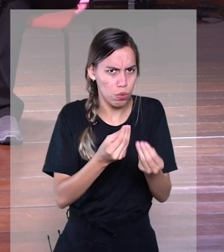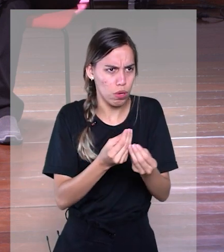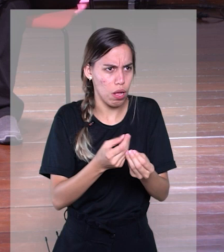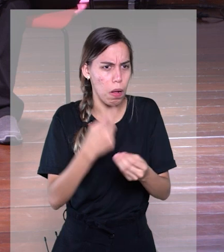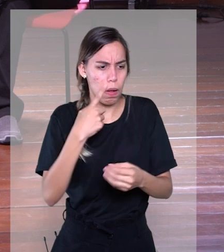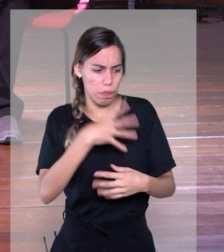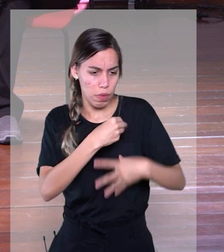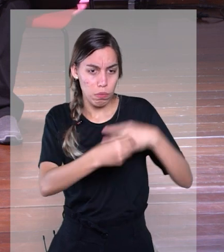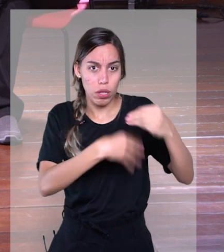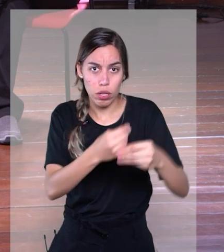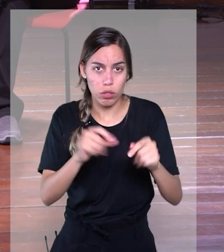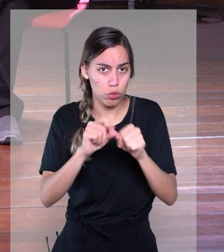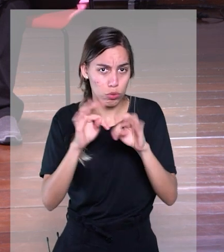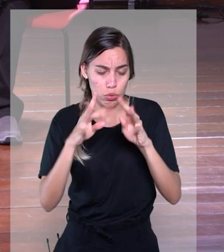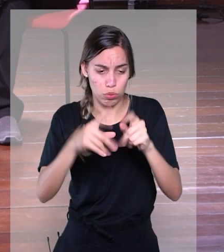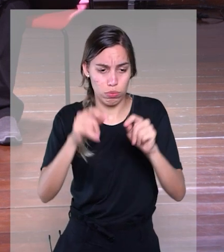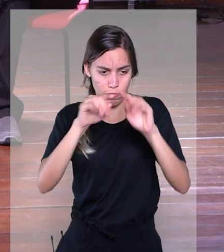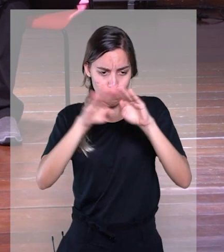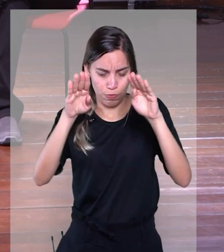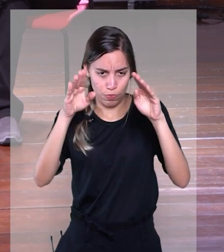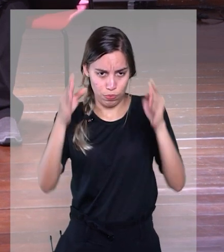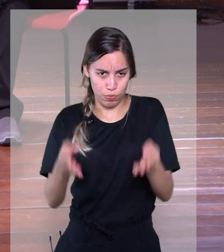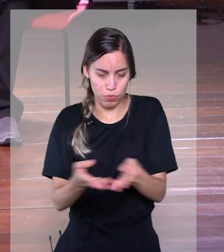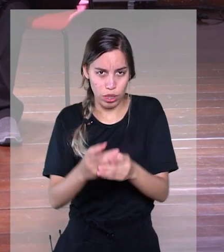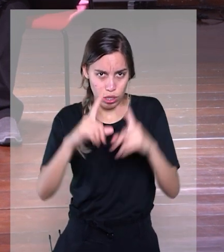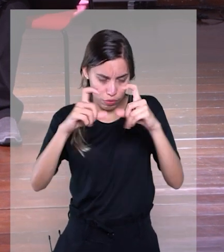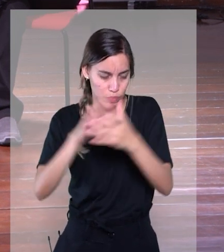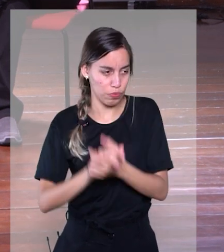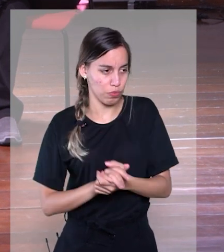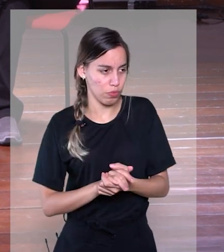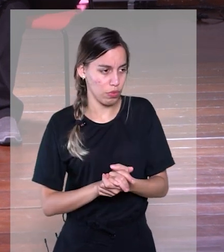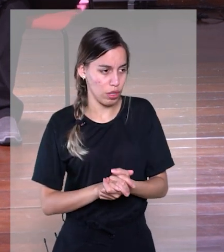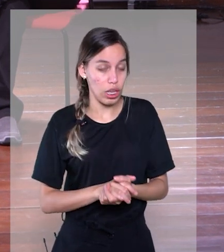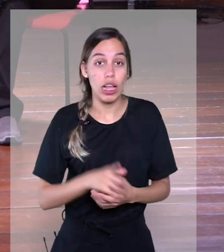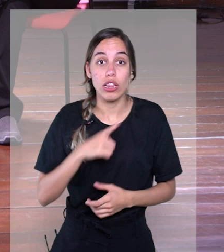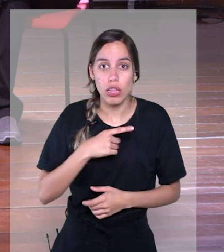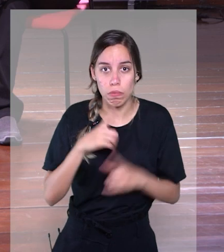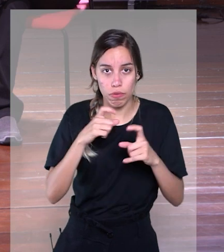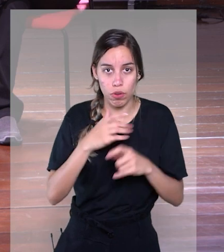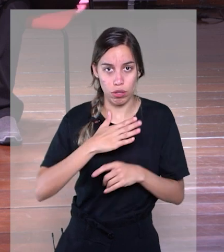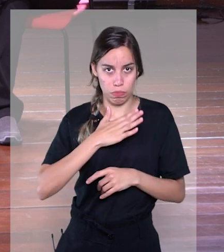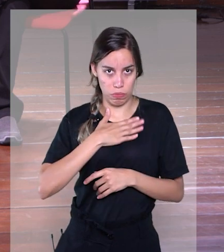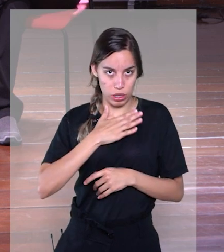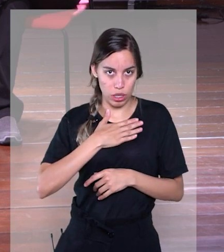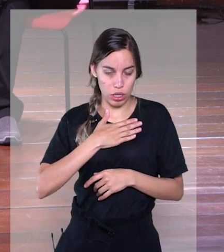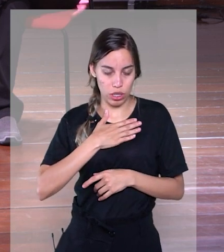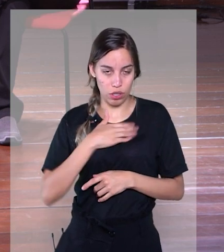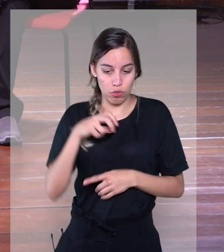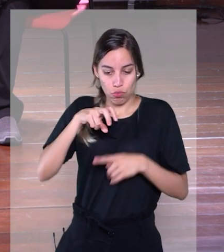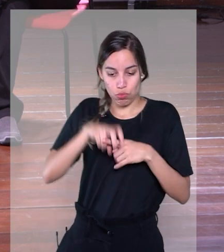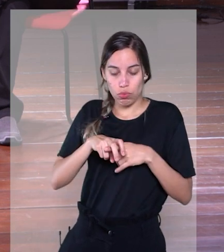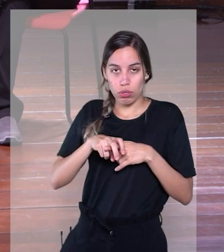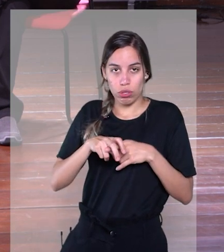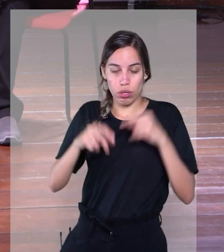fotobiografia do Drummond e minha. E tem a foto que ele tirou de mim nesse dia, que